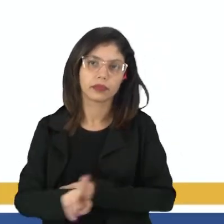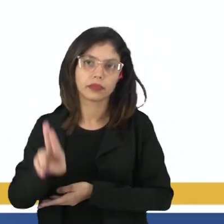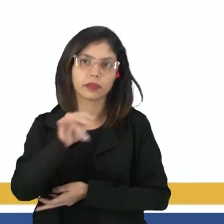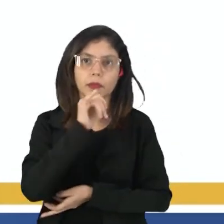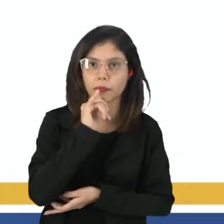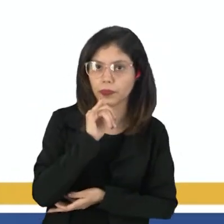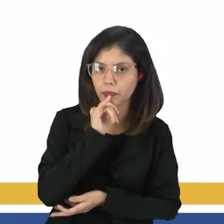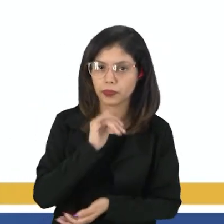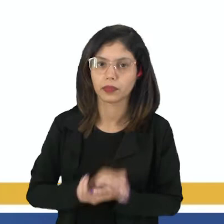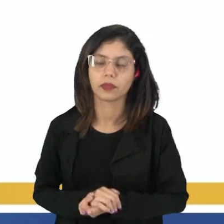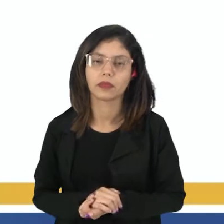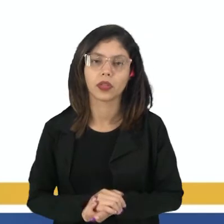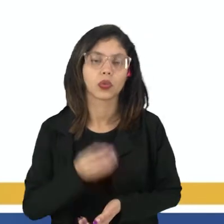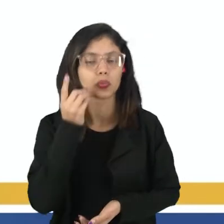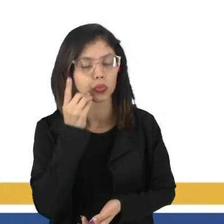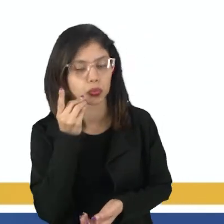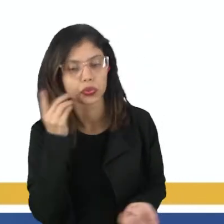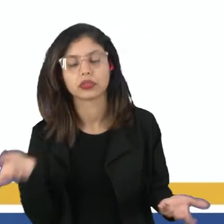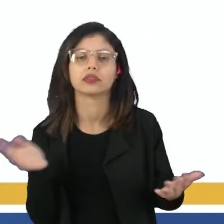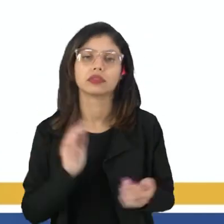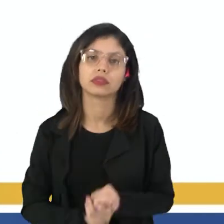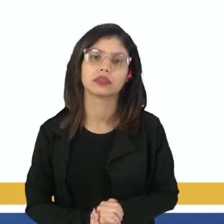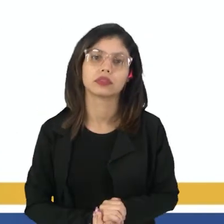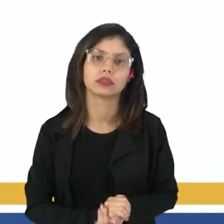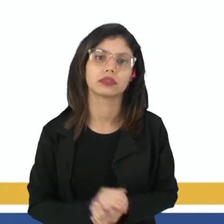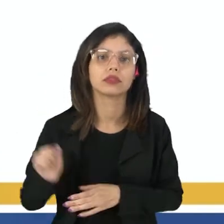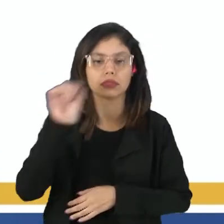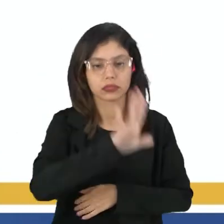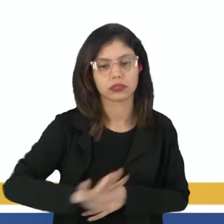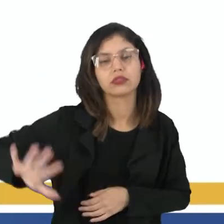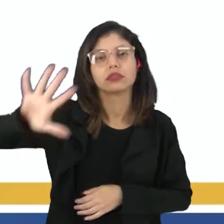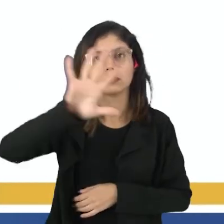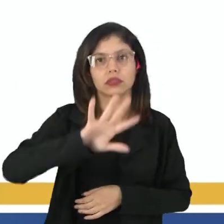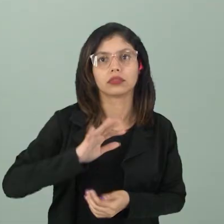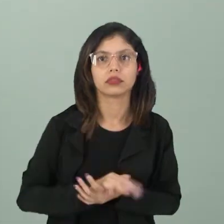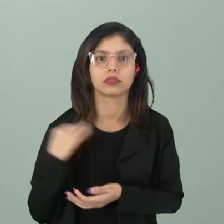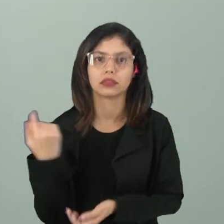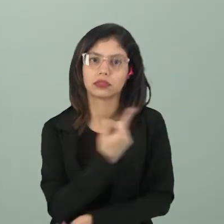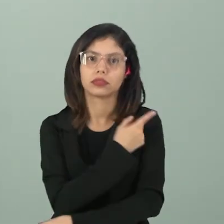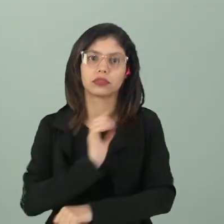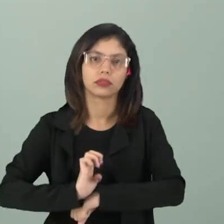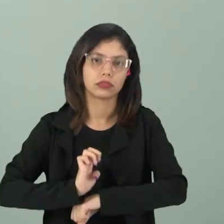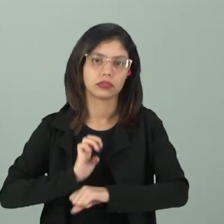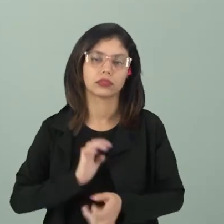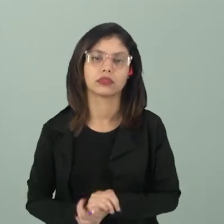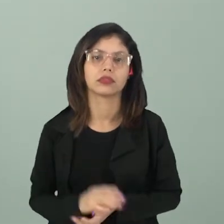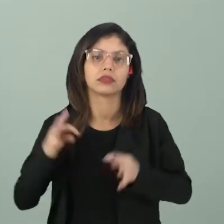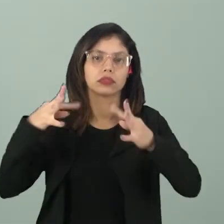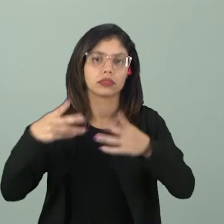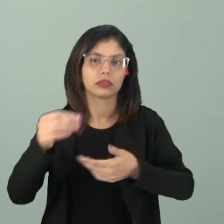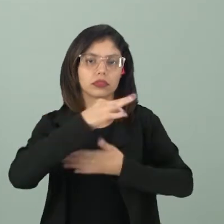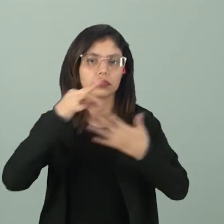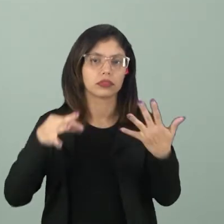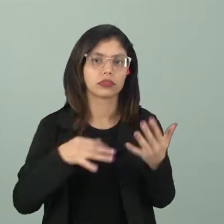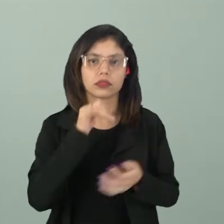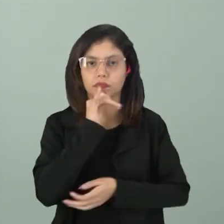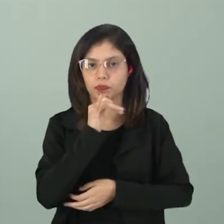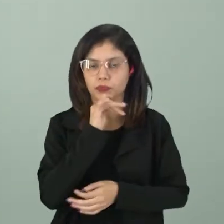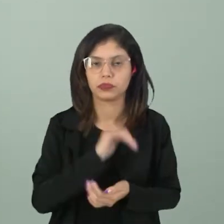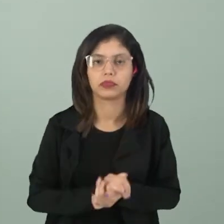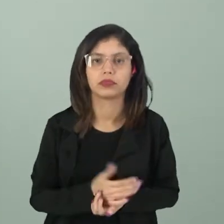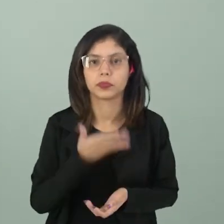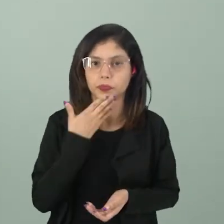usar exemplos, sejam do cotidiano, sejam de nível nacional, sejam do nosso estado. Então, a gente usa esses tipos de exemplo